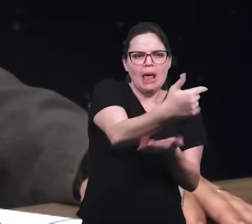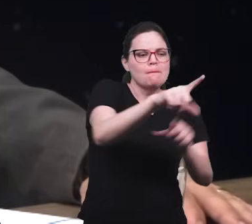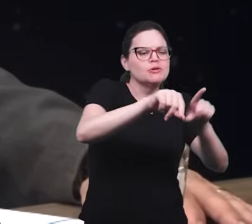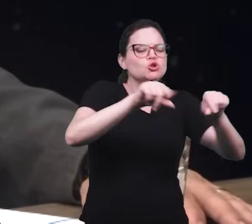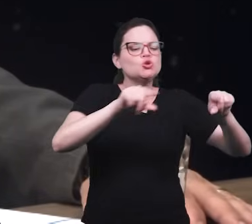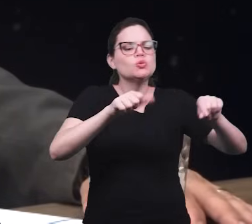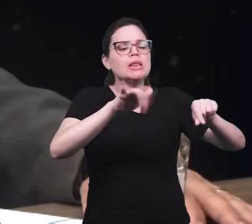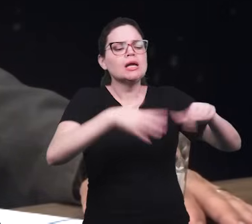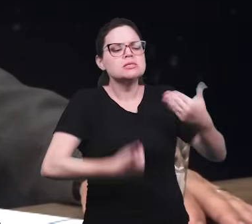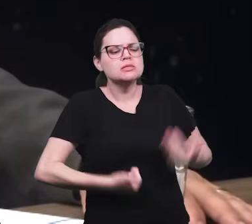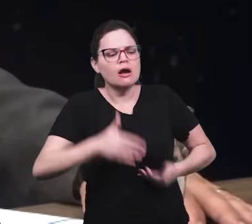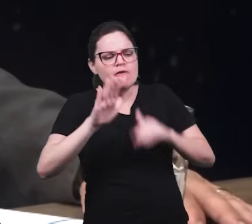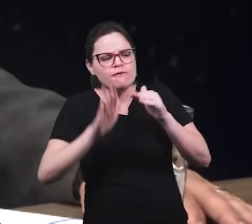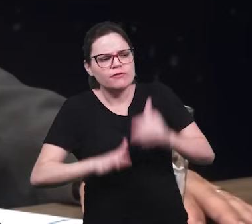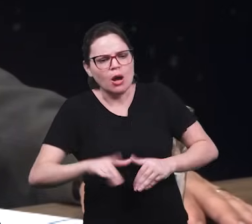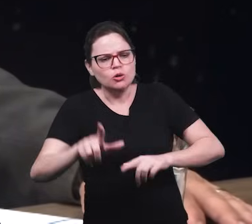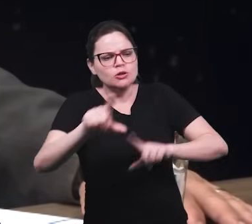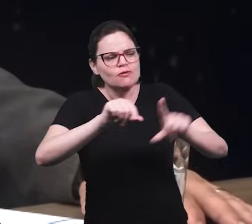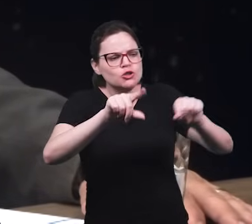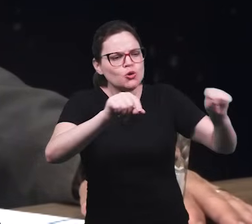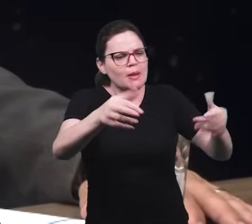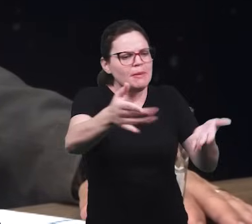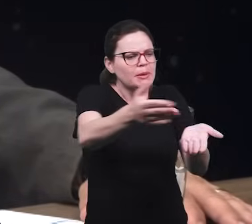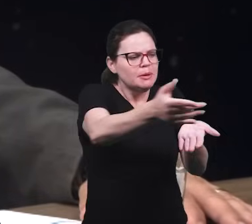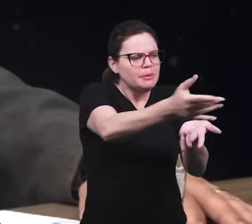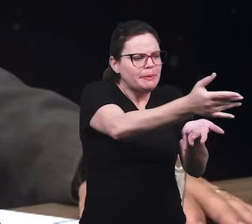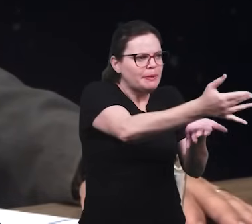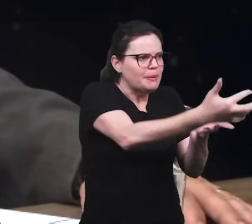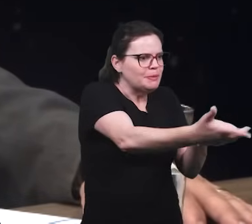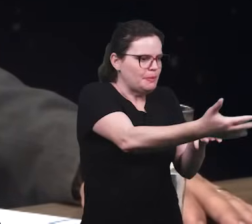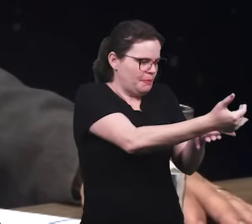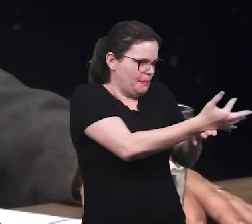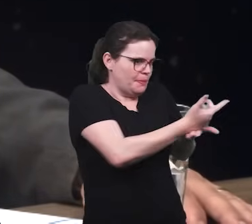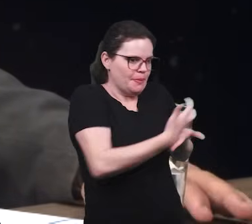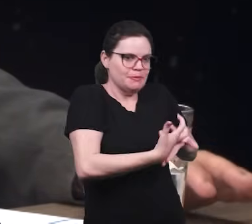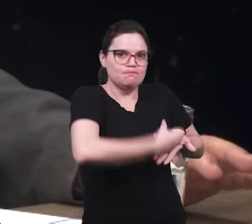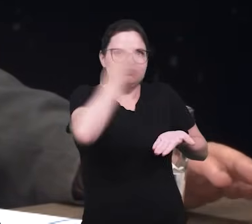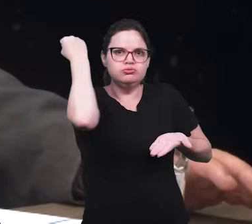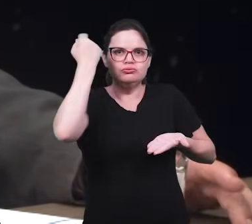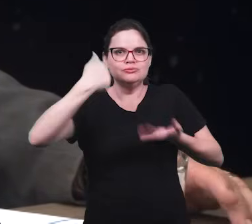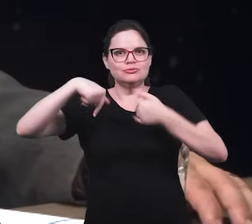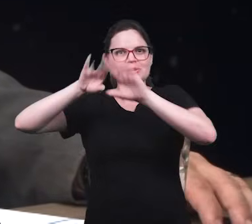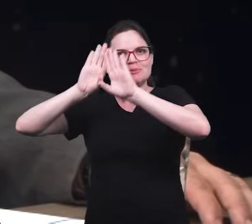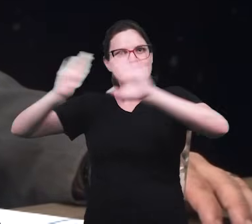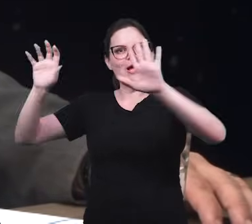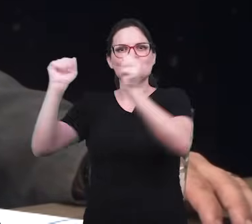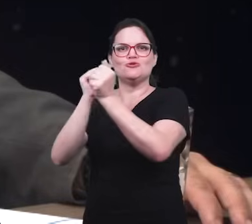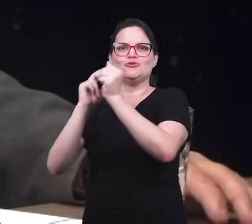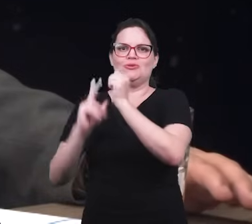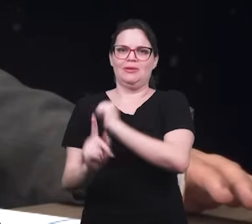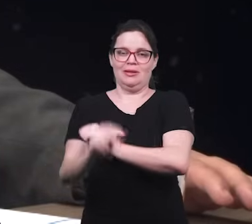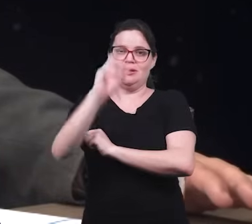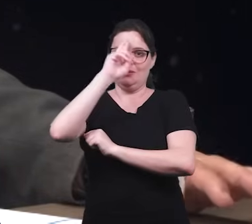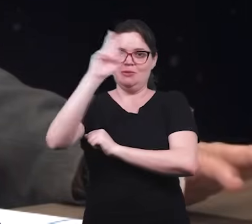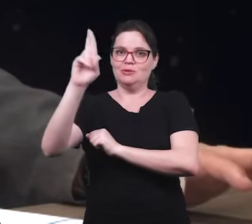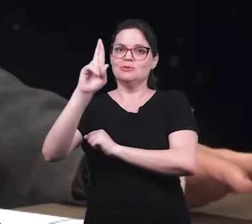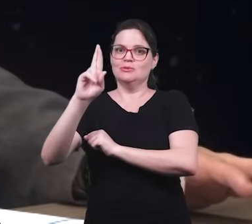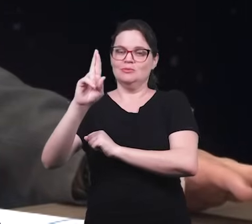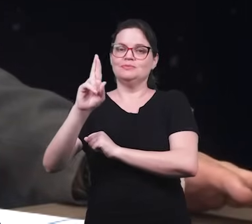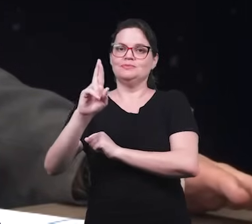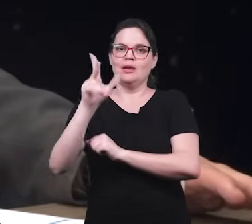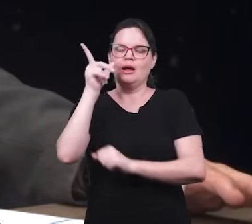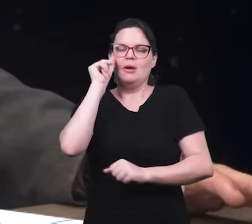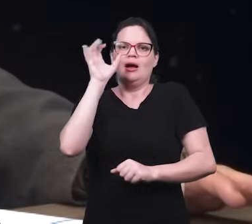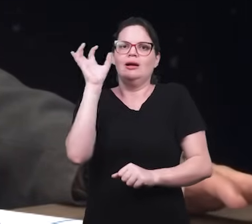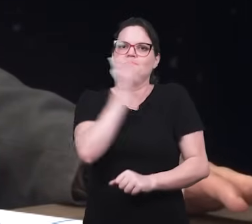na obra redentora, né? O anjo do Senhor vai lá e vai nos resgatar, e nós estaremos para sempre com o Senhor. Por isso é importante estarmos